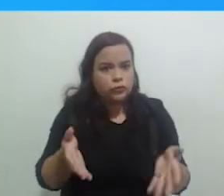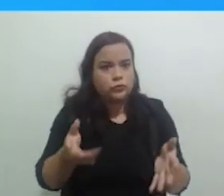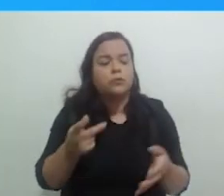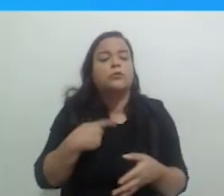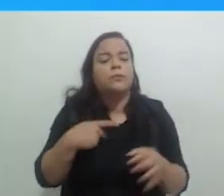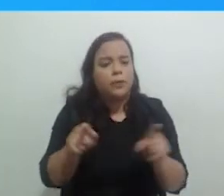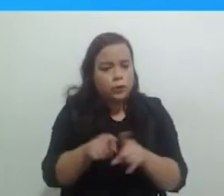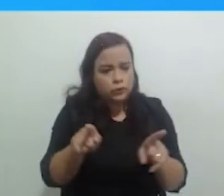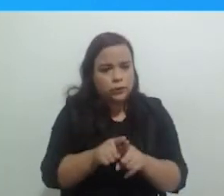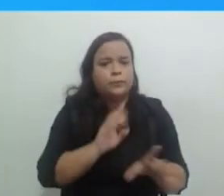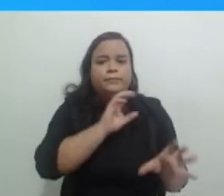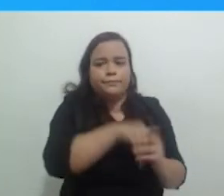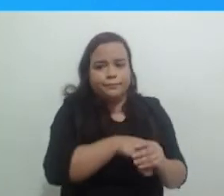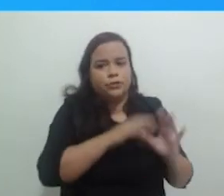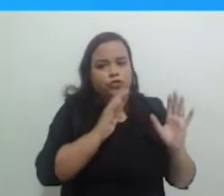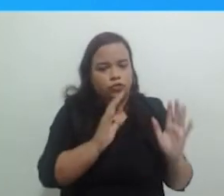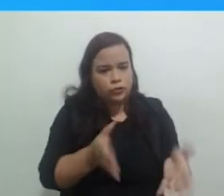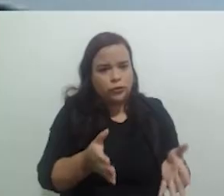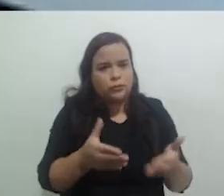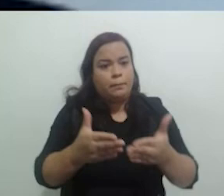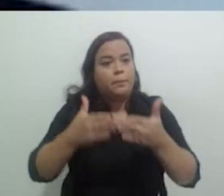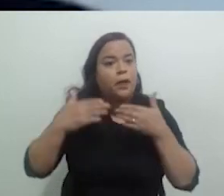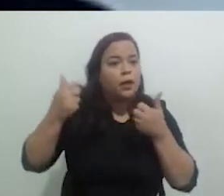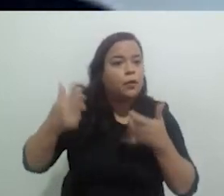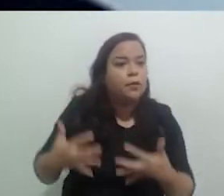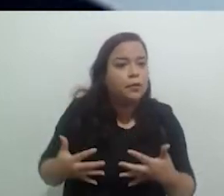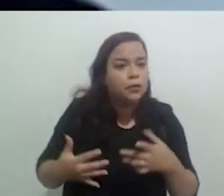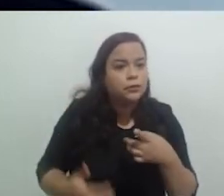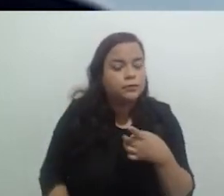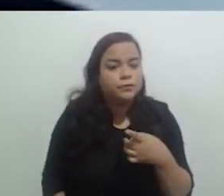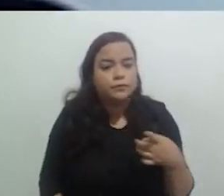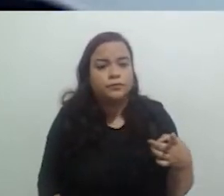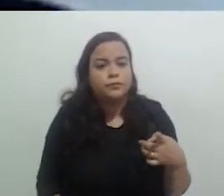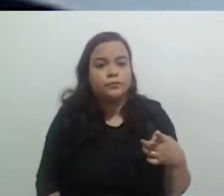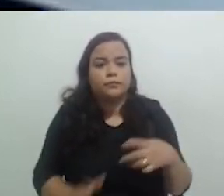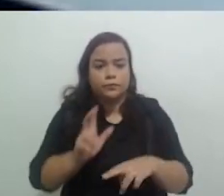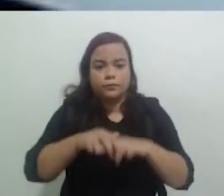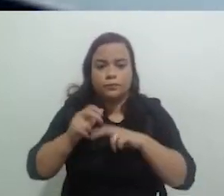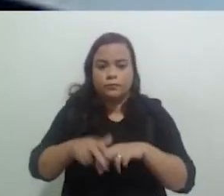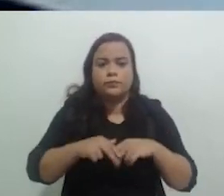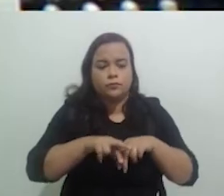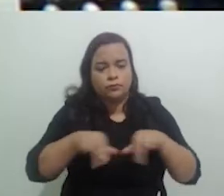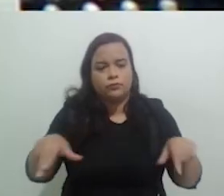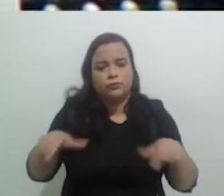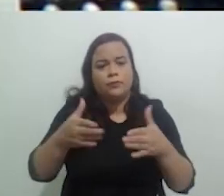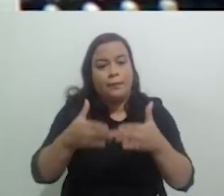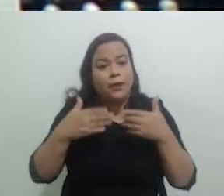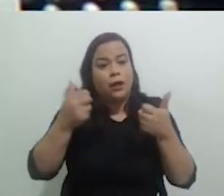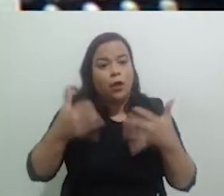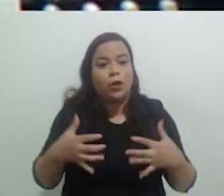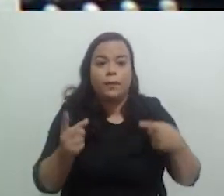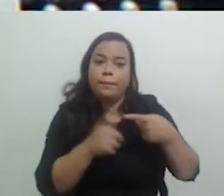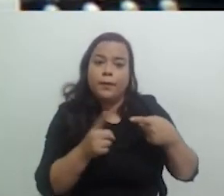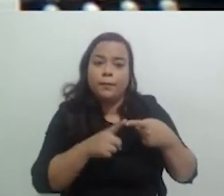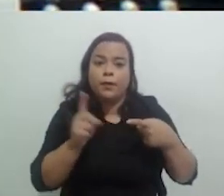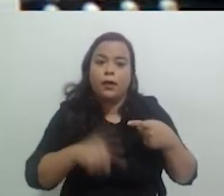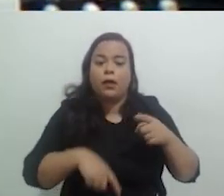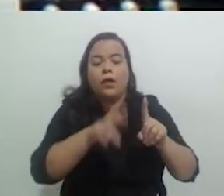pela expus ordem... minhas razões. Eu acho que agora é só tomar os votos aí. É. Pela ordem, o primeiro é da relatoria do desembargador